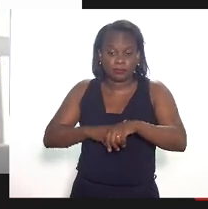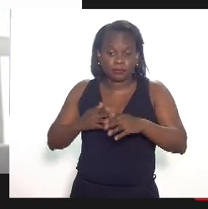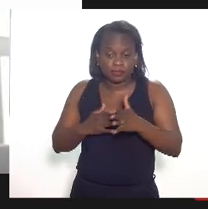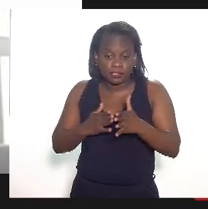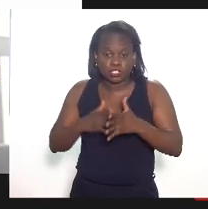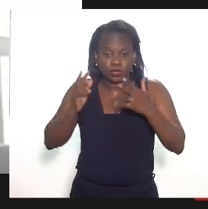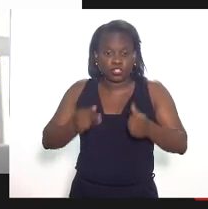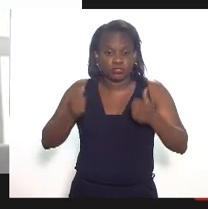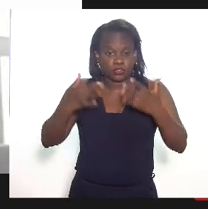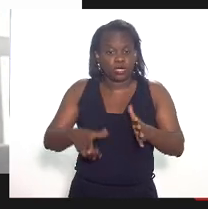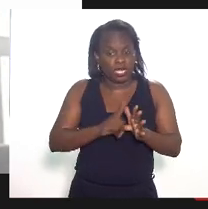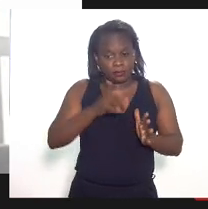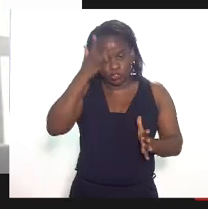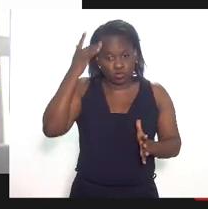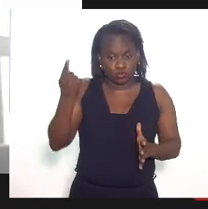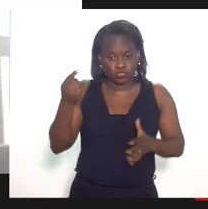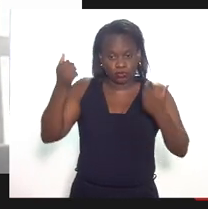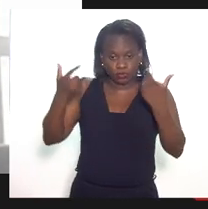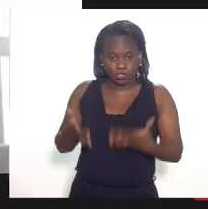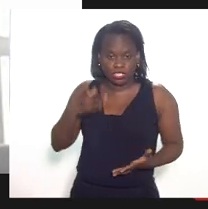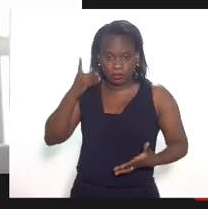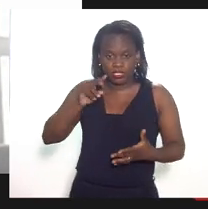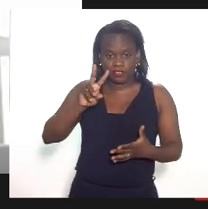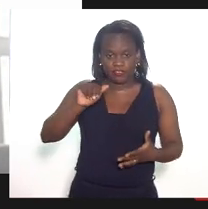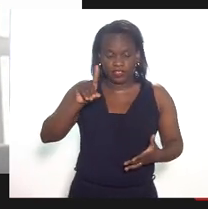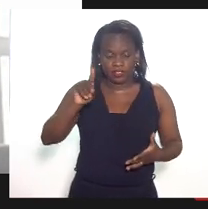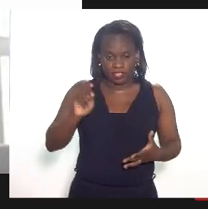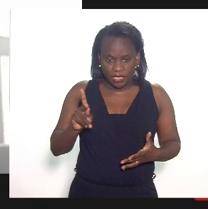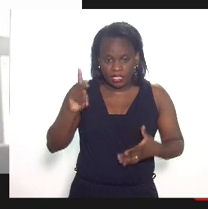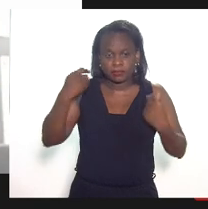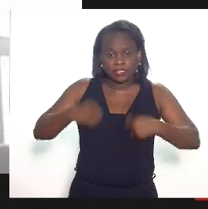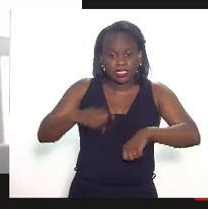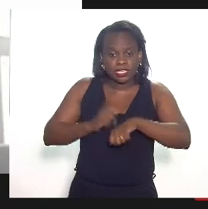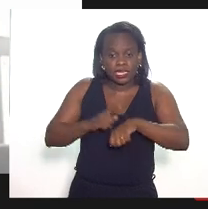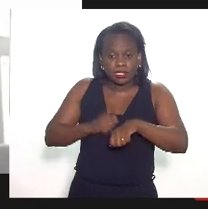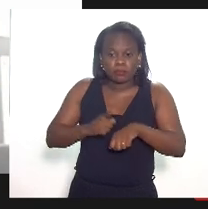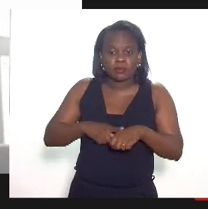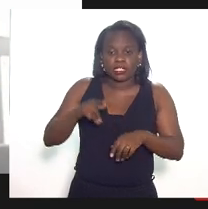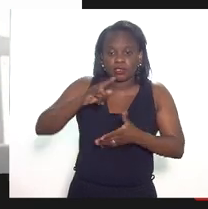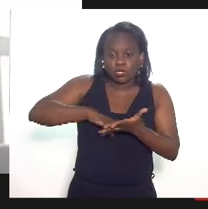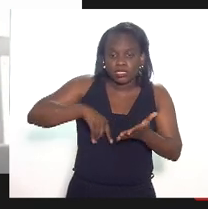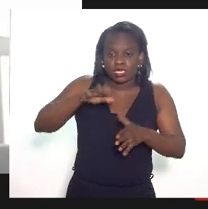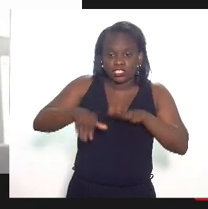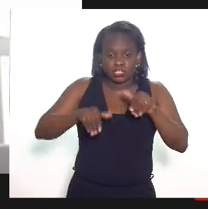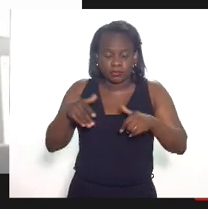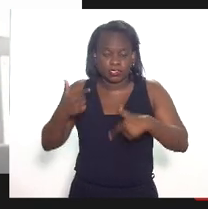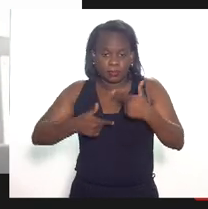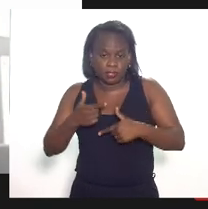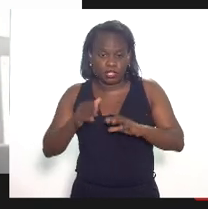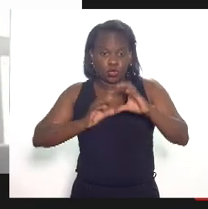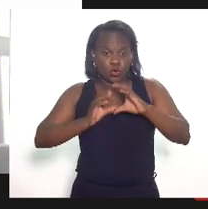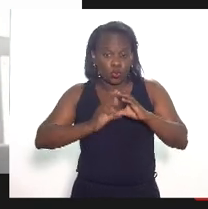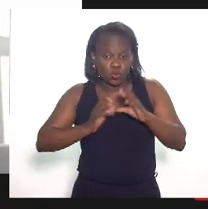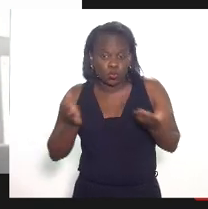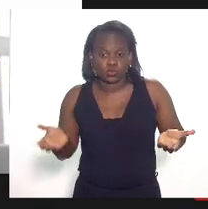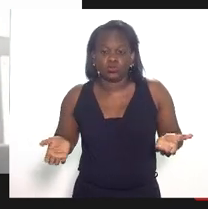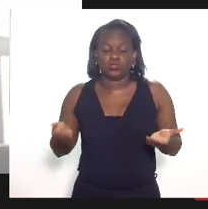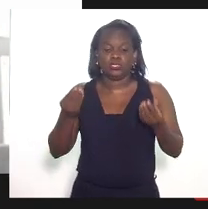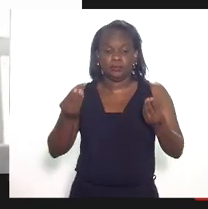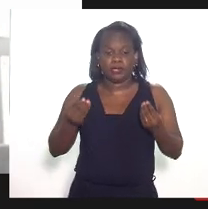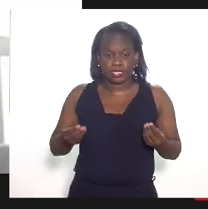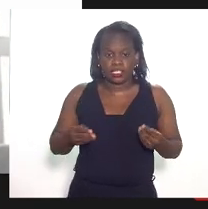alguém falou antes de mim, acho que foi o deputado Valdec, um prazo para essas contratações, concurso público